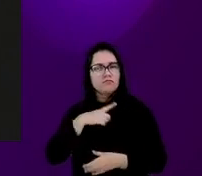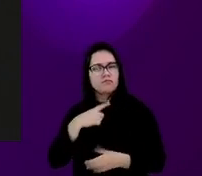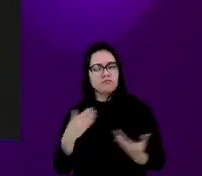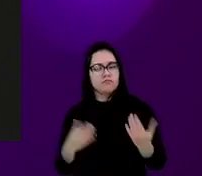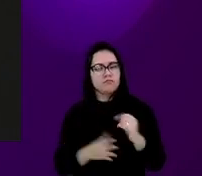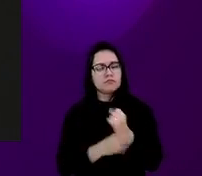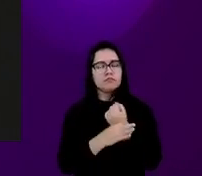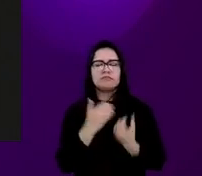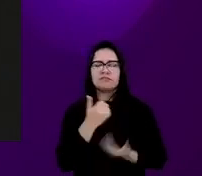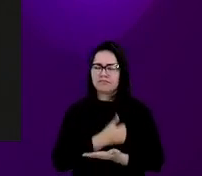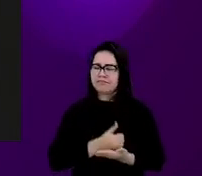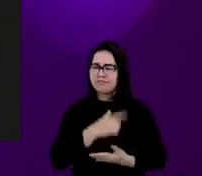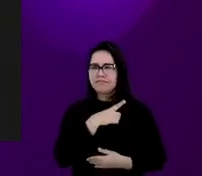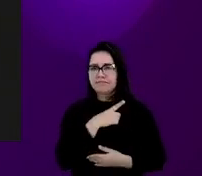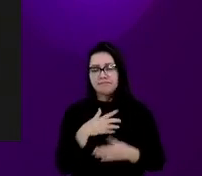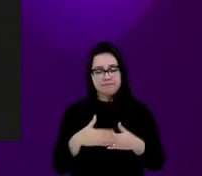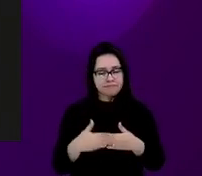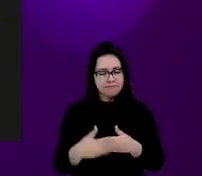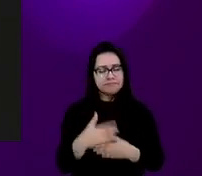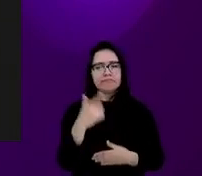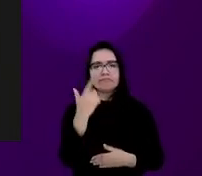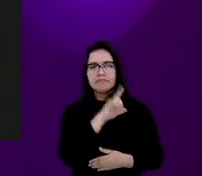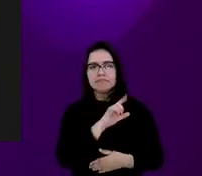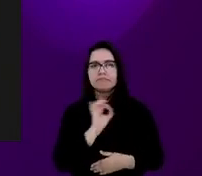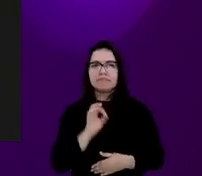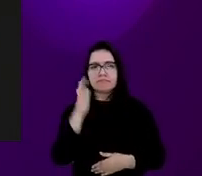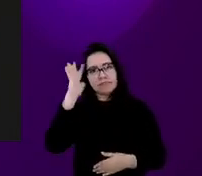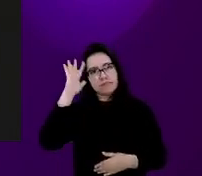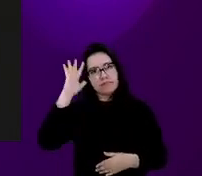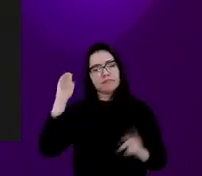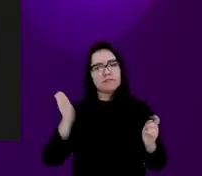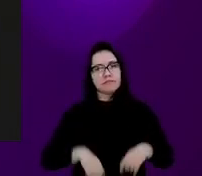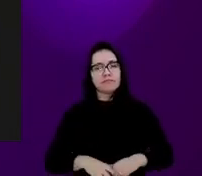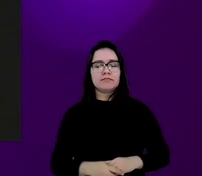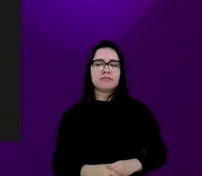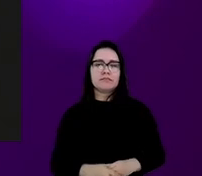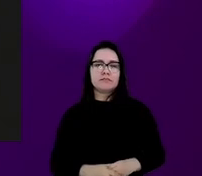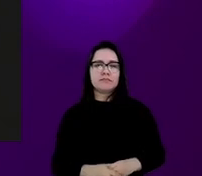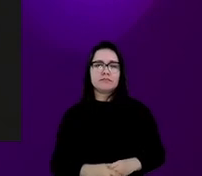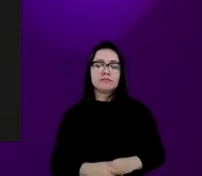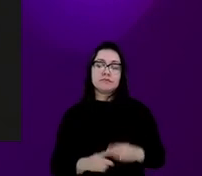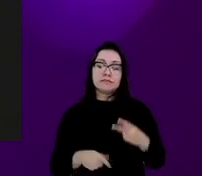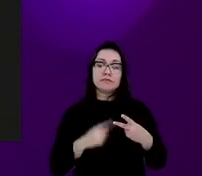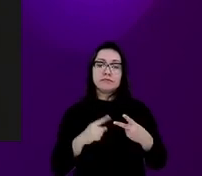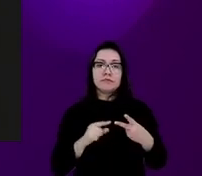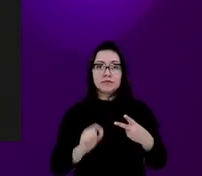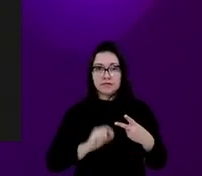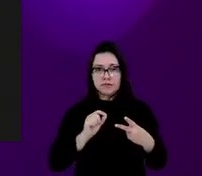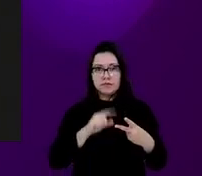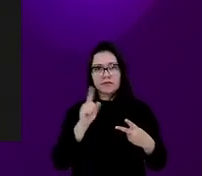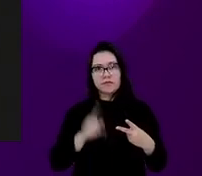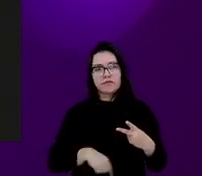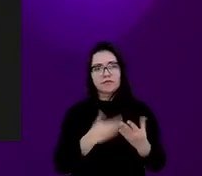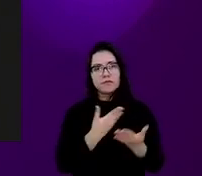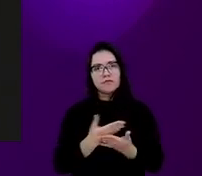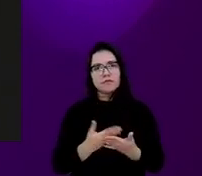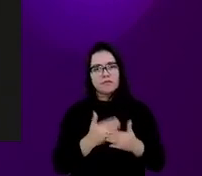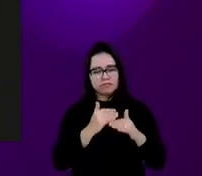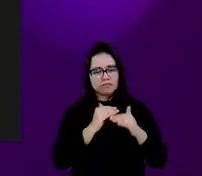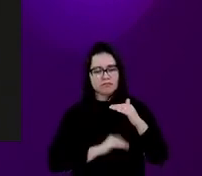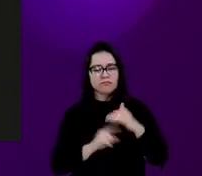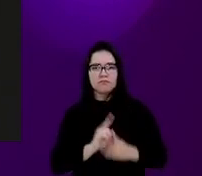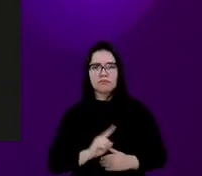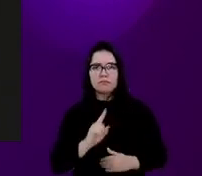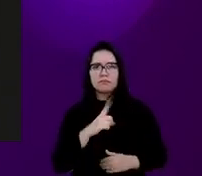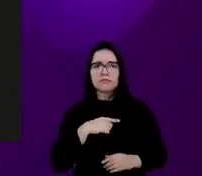é o básico, eu acho que a partir daí a gente pode pensar em adotar, né? A segunda são estudos de não inferioridade